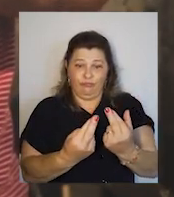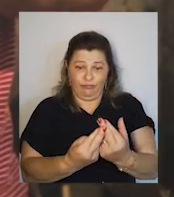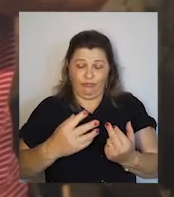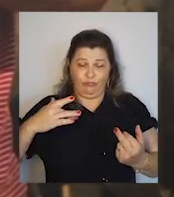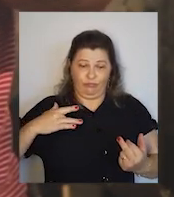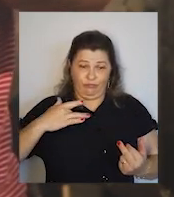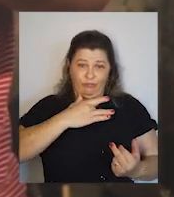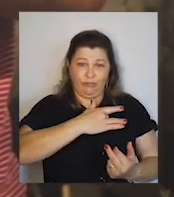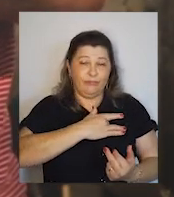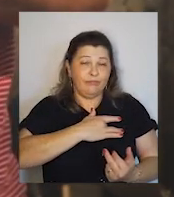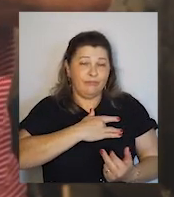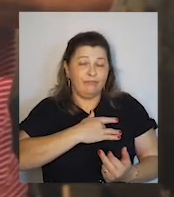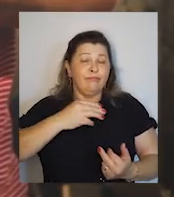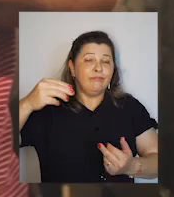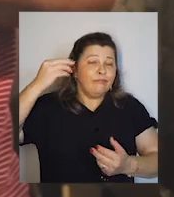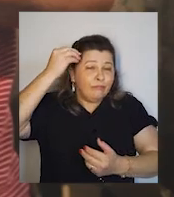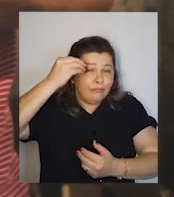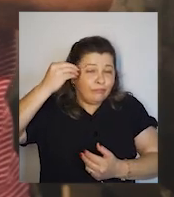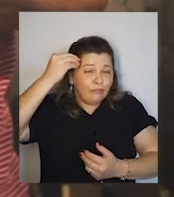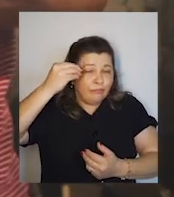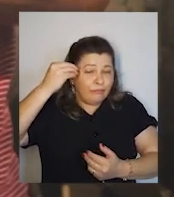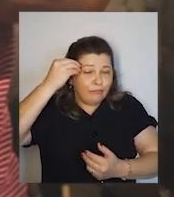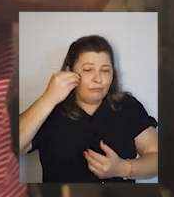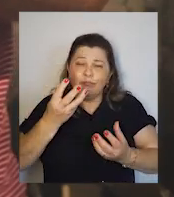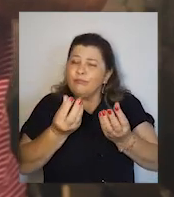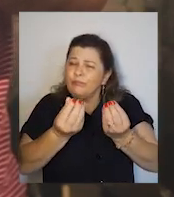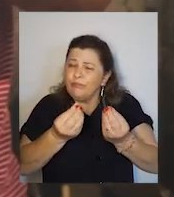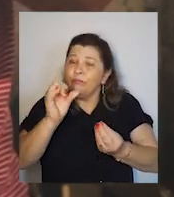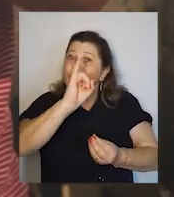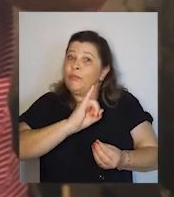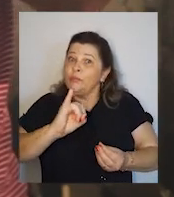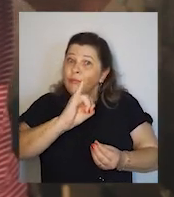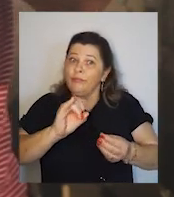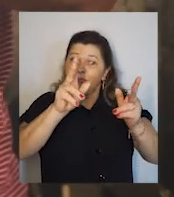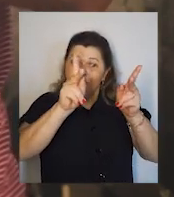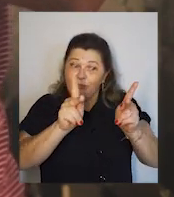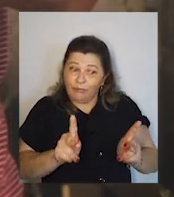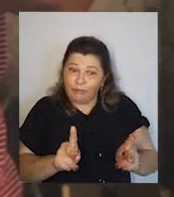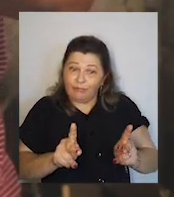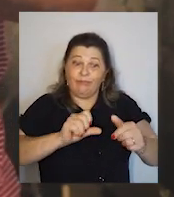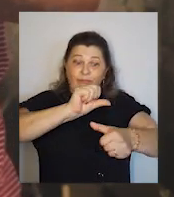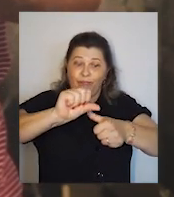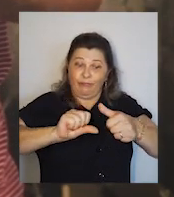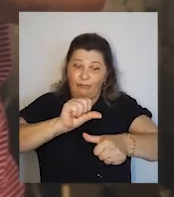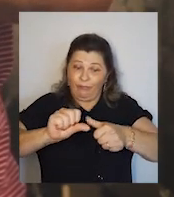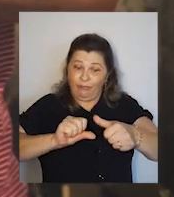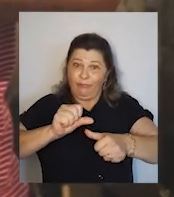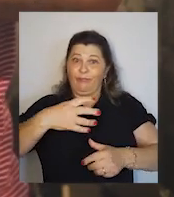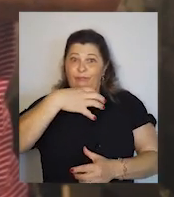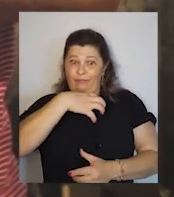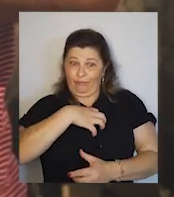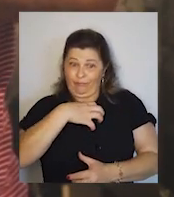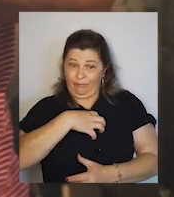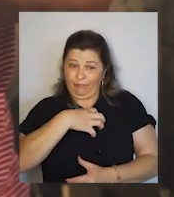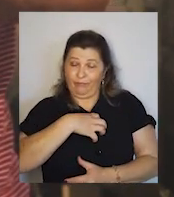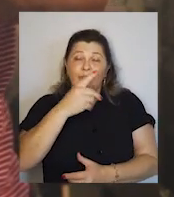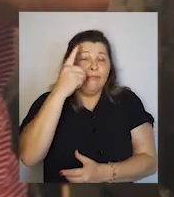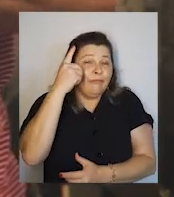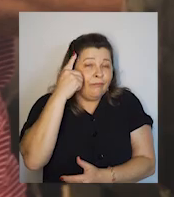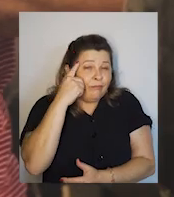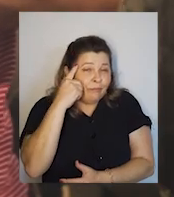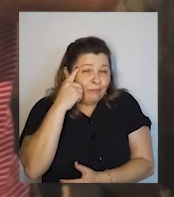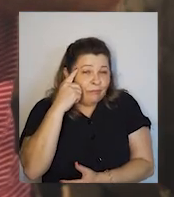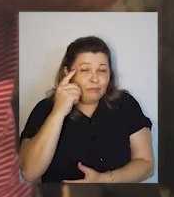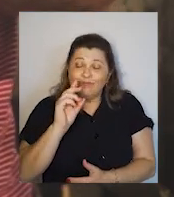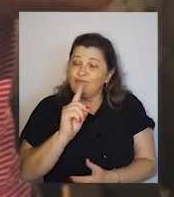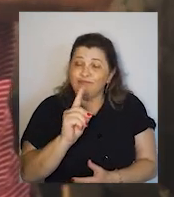mental. Eu acho que isso é fundamental, né? Para essas pessoas, para eles mudar um pouco o seu jeito de pensar, né? Que